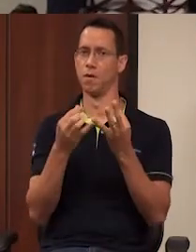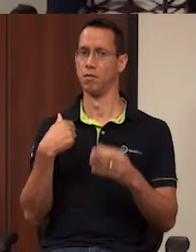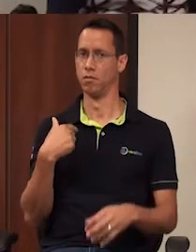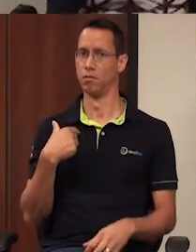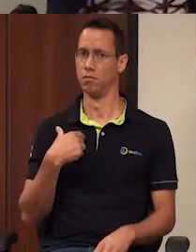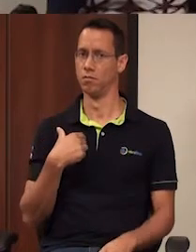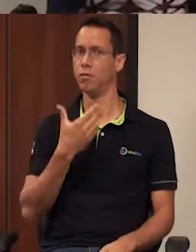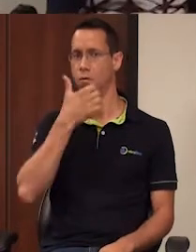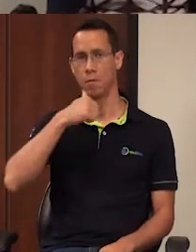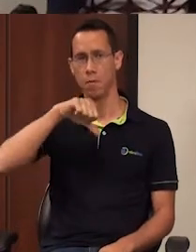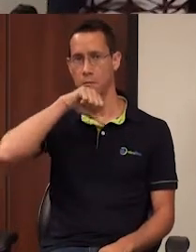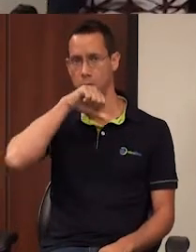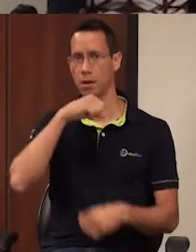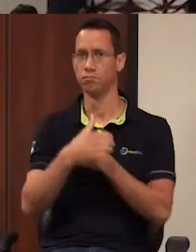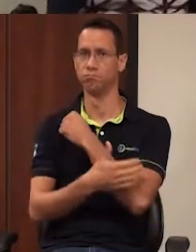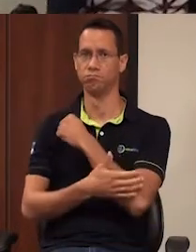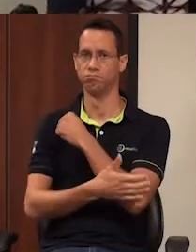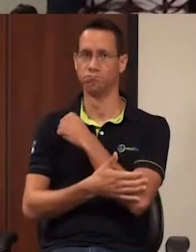ciumenta. E